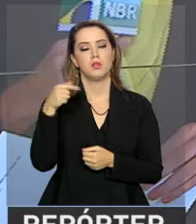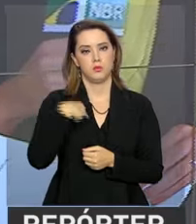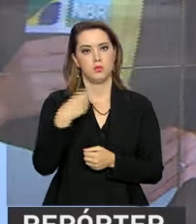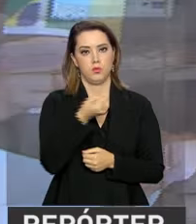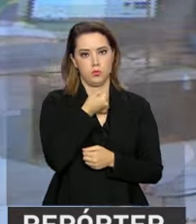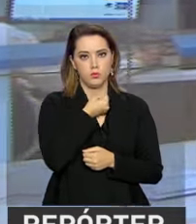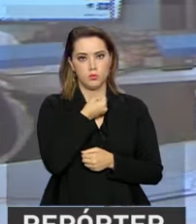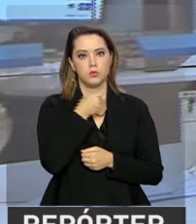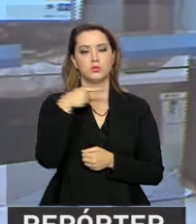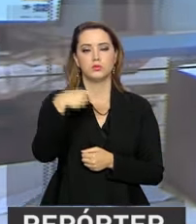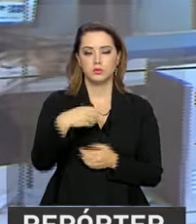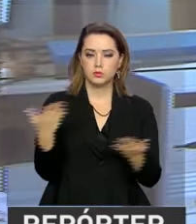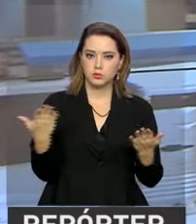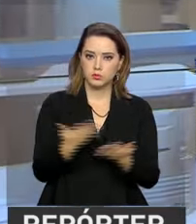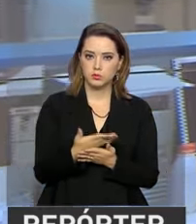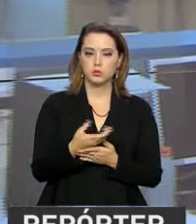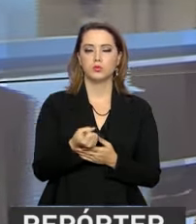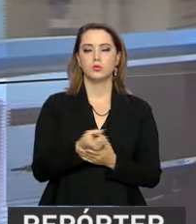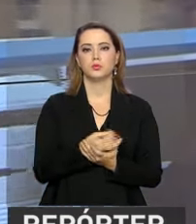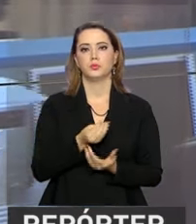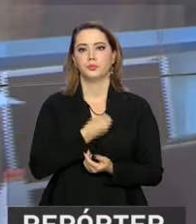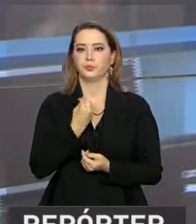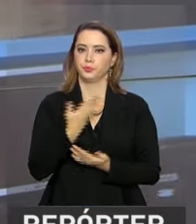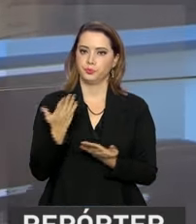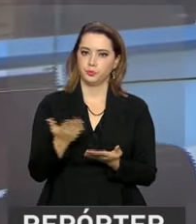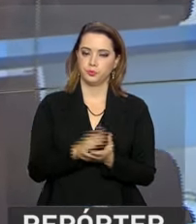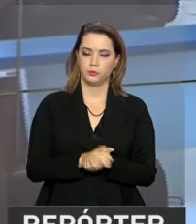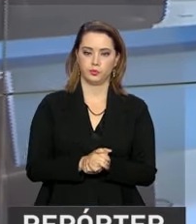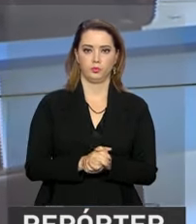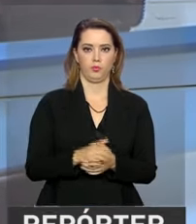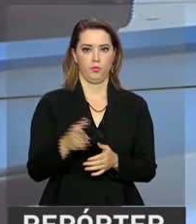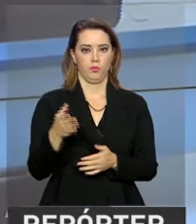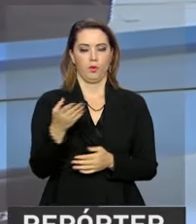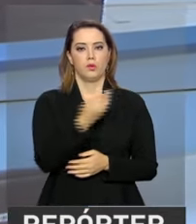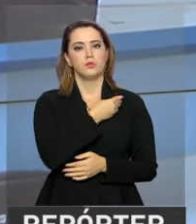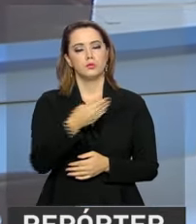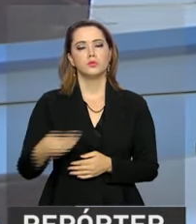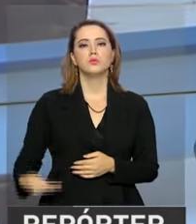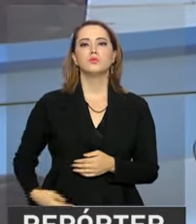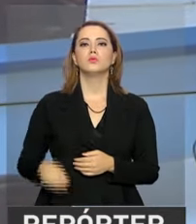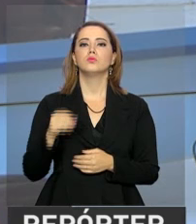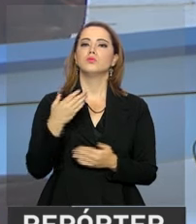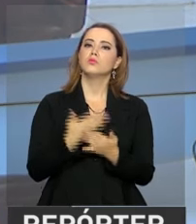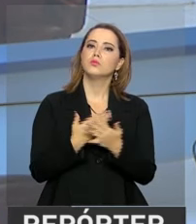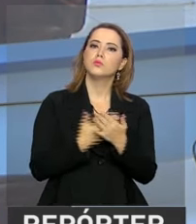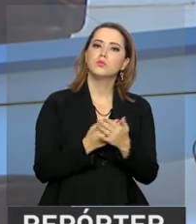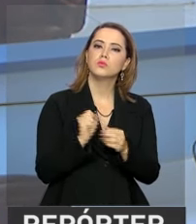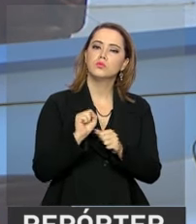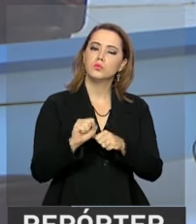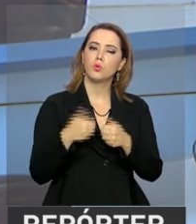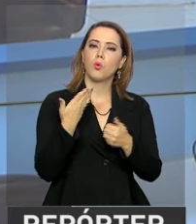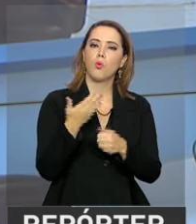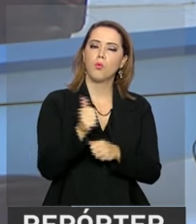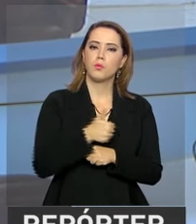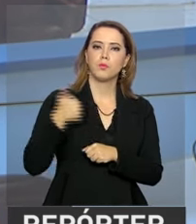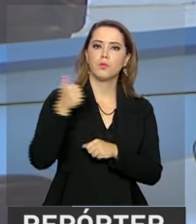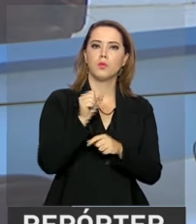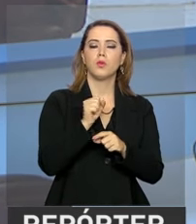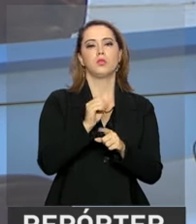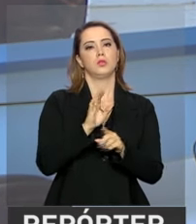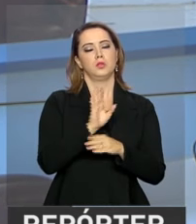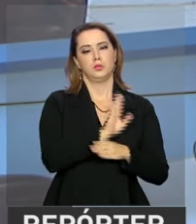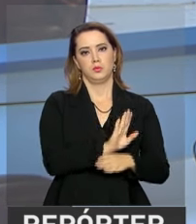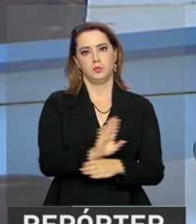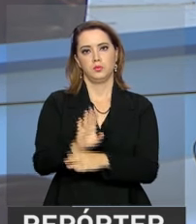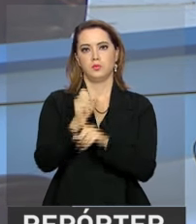Transmite ao vivo essa entrevista coletiva lá no Palácio do Planalto e o governo estuda medidas para aperfeiçoar os programas sociais uma das ideias é